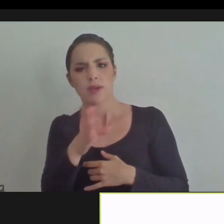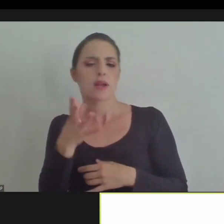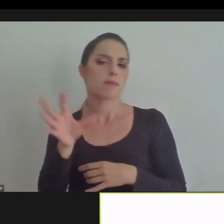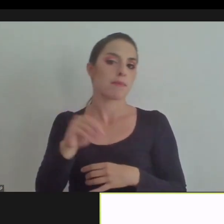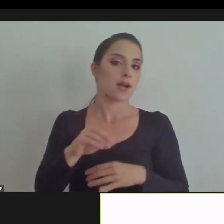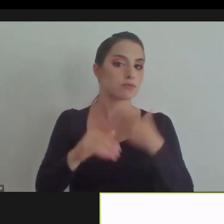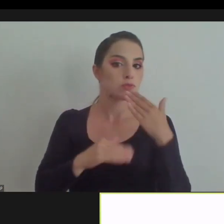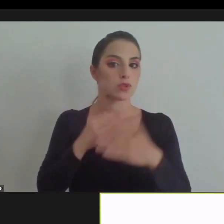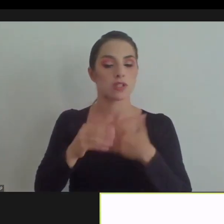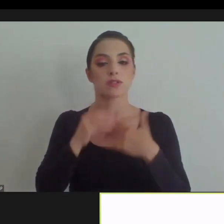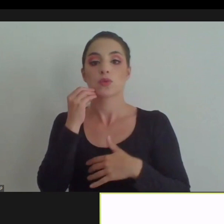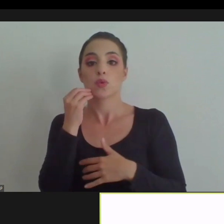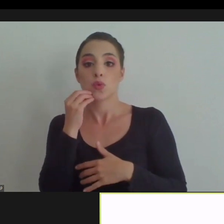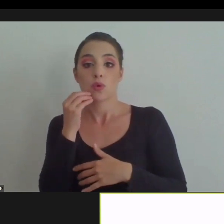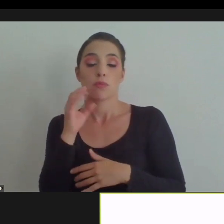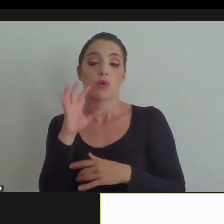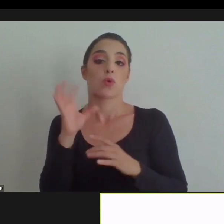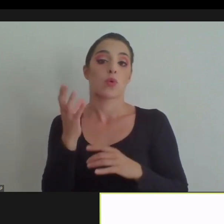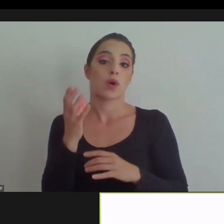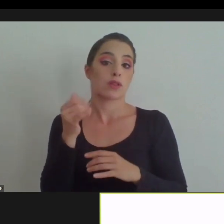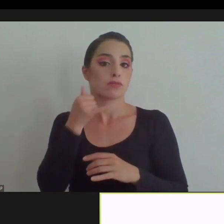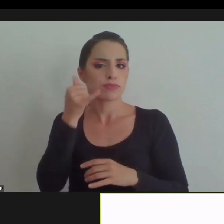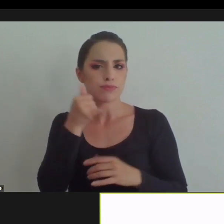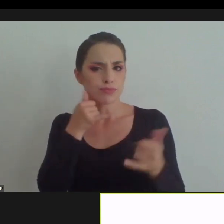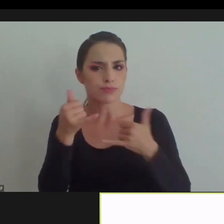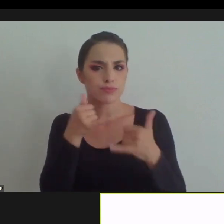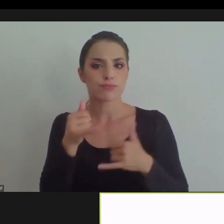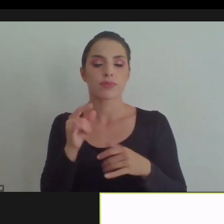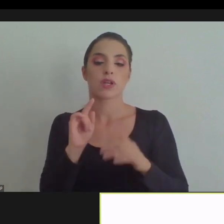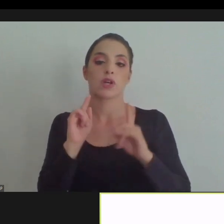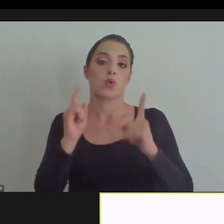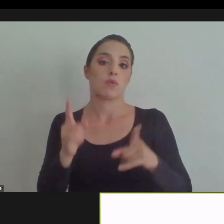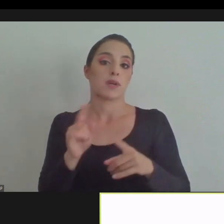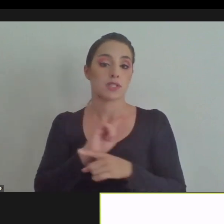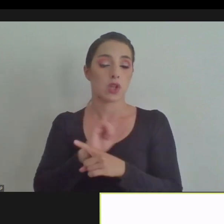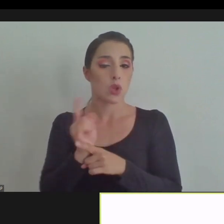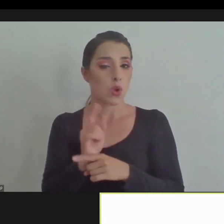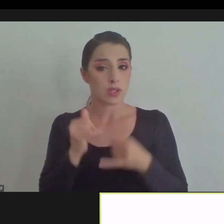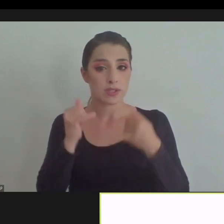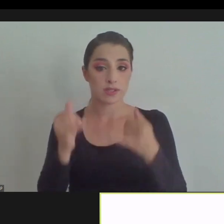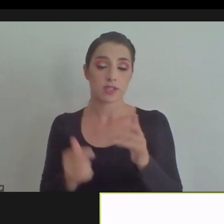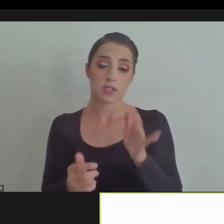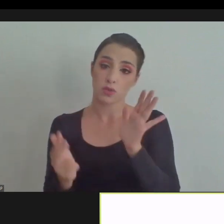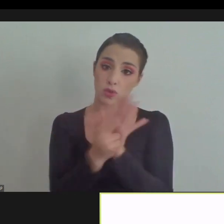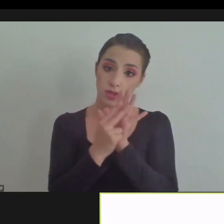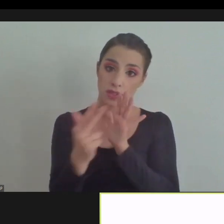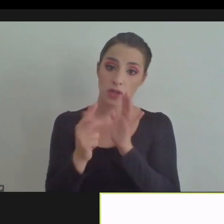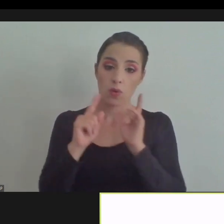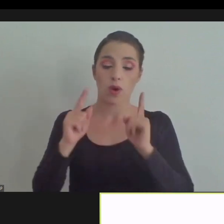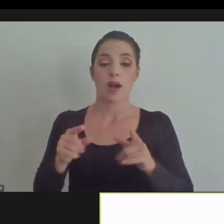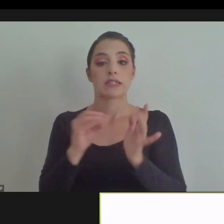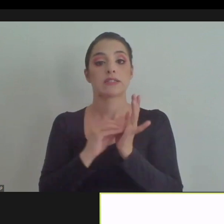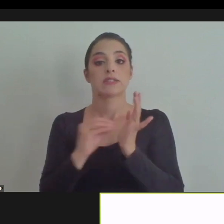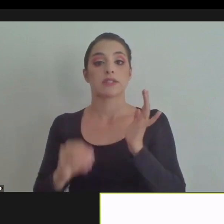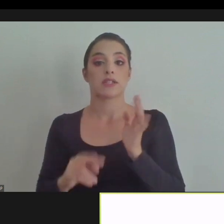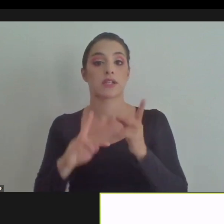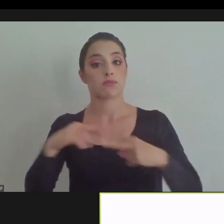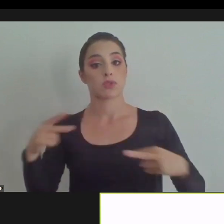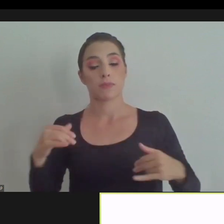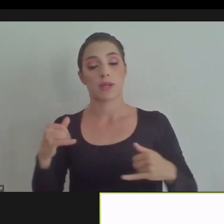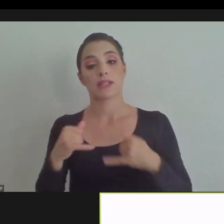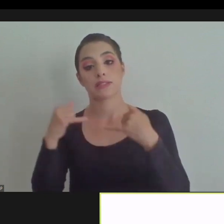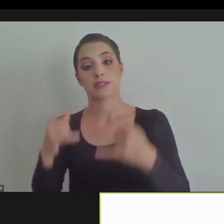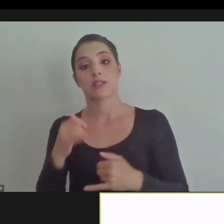processo e logo que o despacho é feito ou a autorização é feita, a Secretaria Municipal Virtual contacta